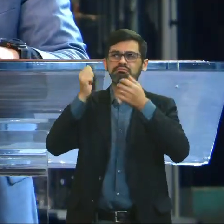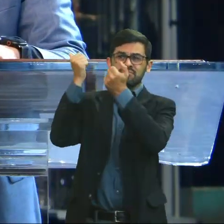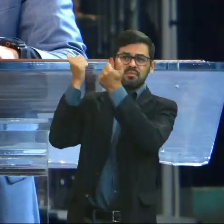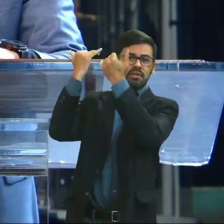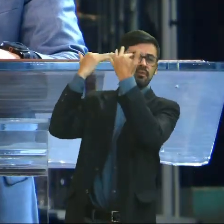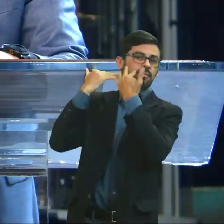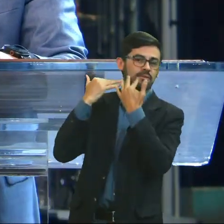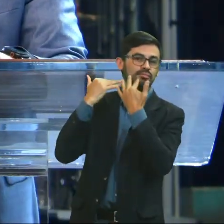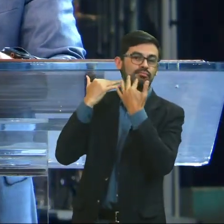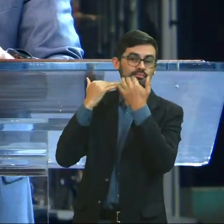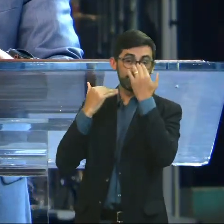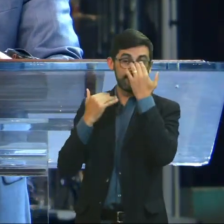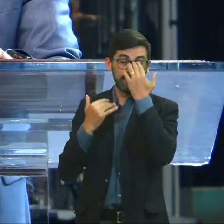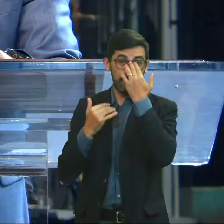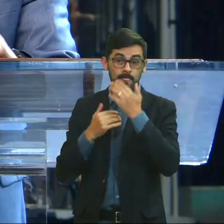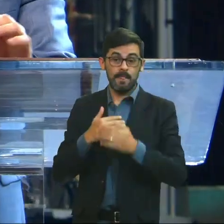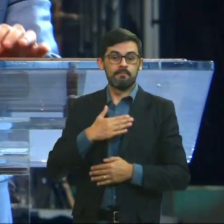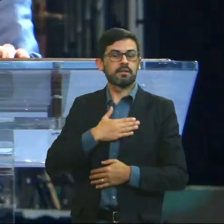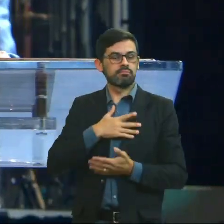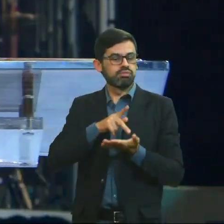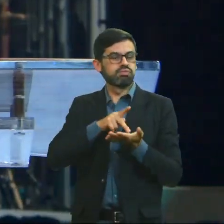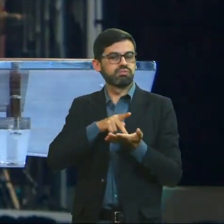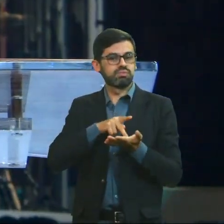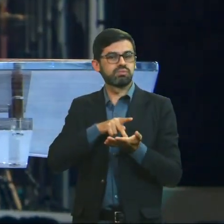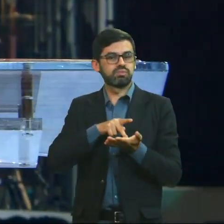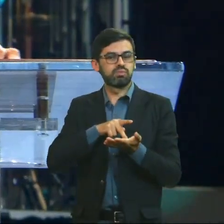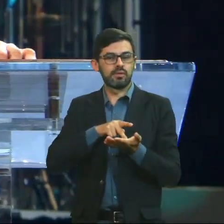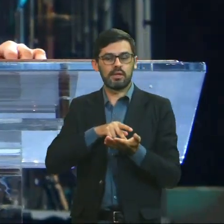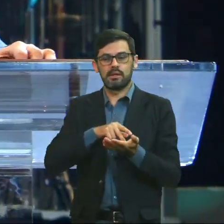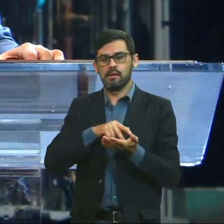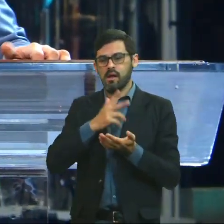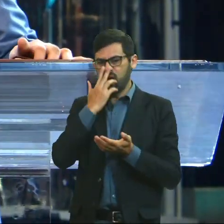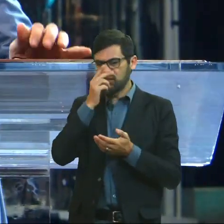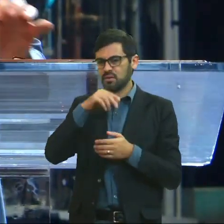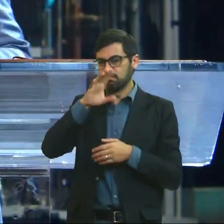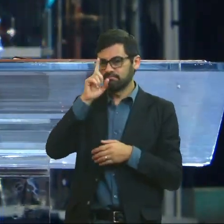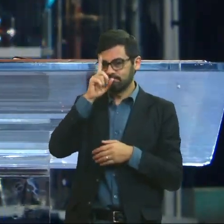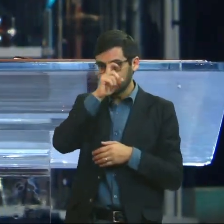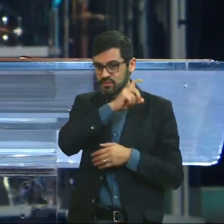bênçãos. Para mim esse é o mais difícil.